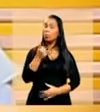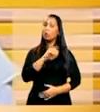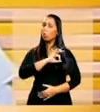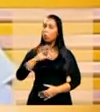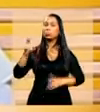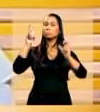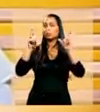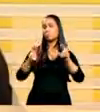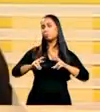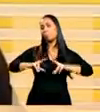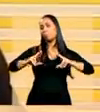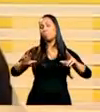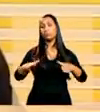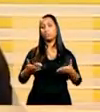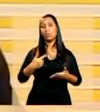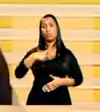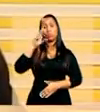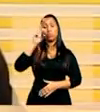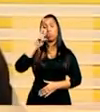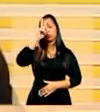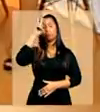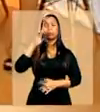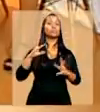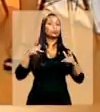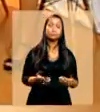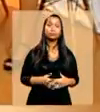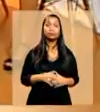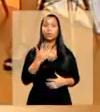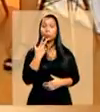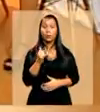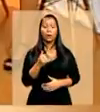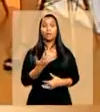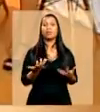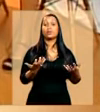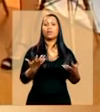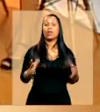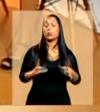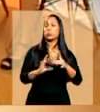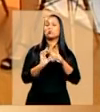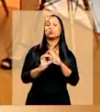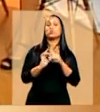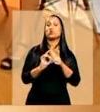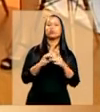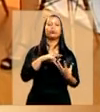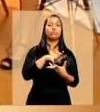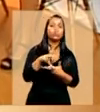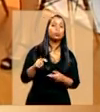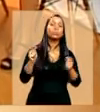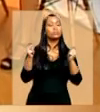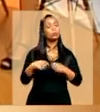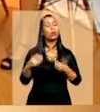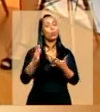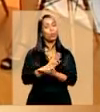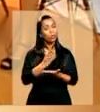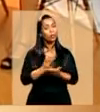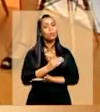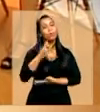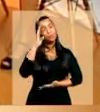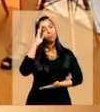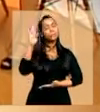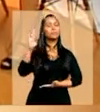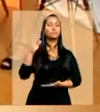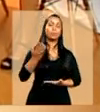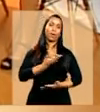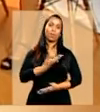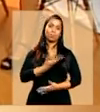trabalhar vários temas. Então, para aquele pai que quer se introduzir nesse mundo, talvez o livro é o